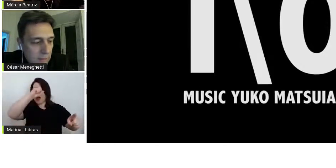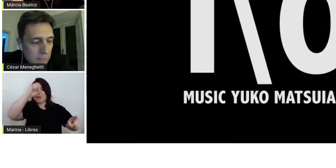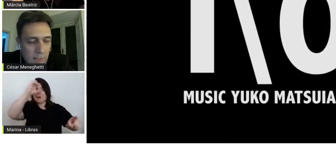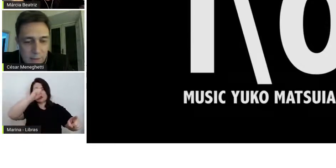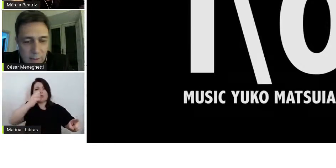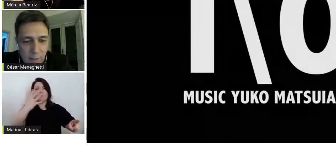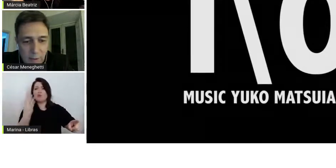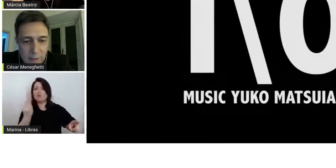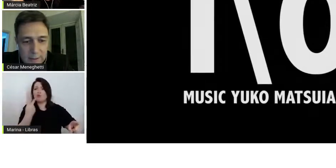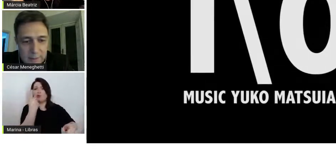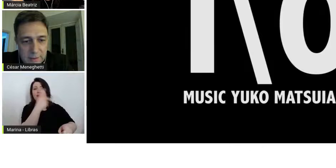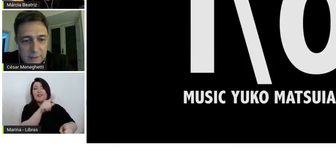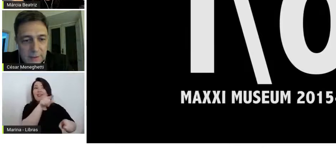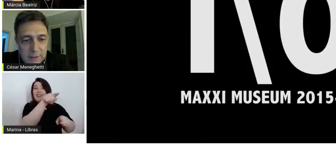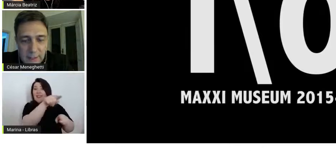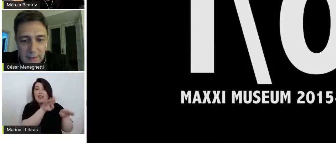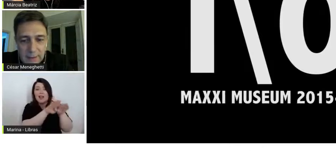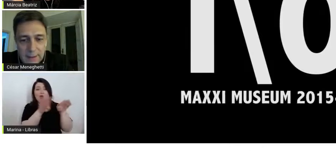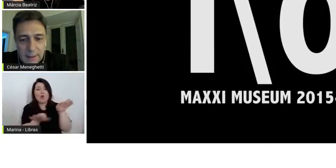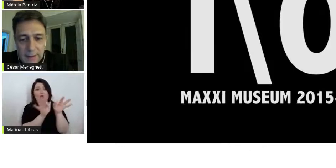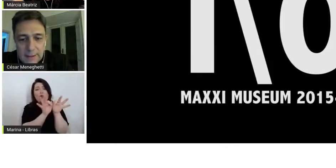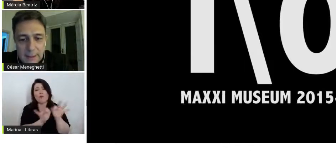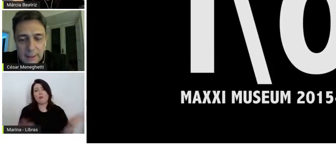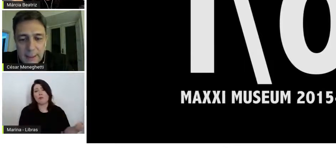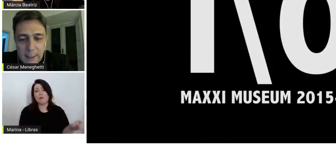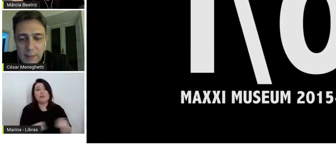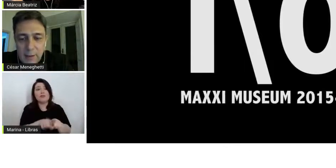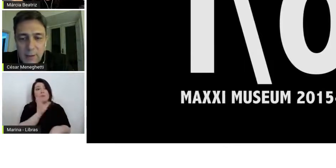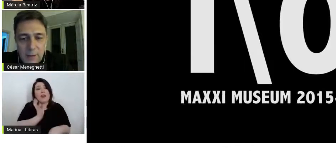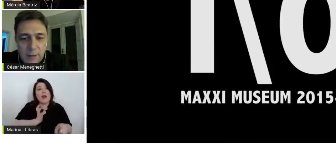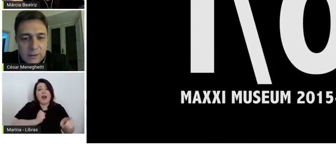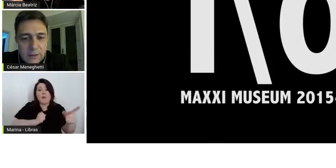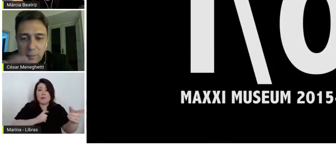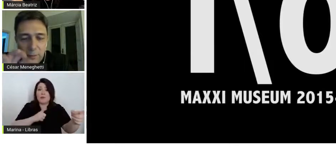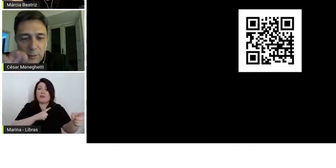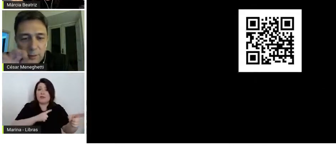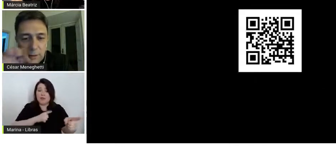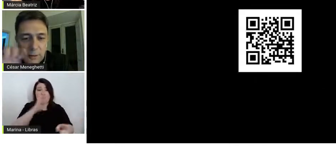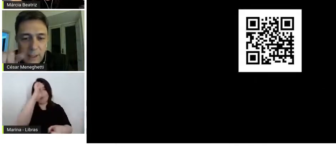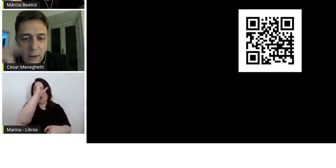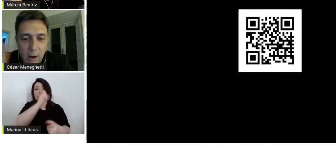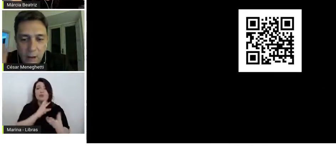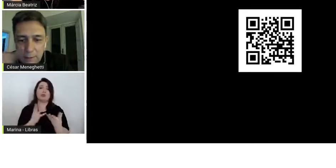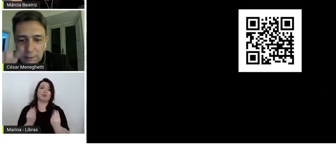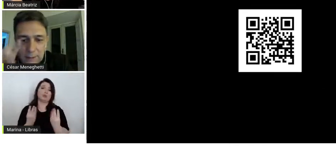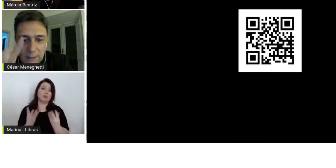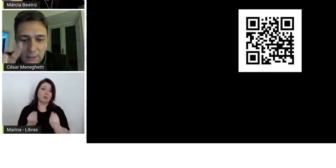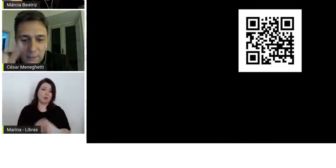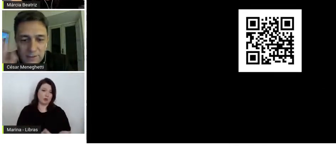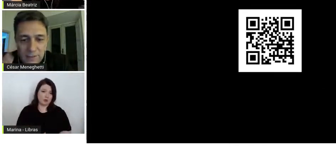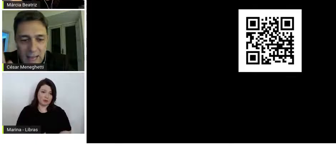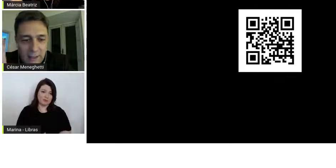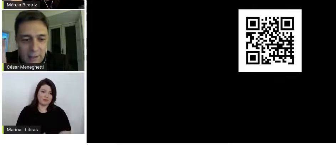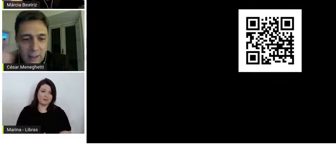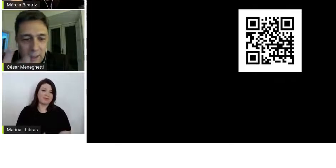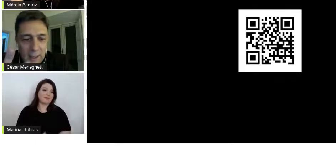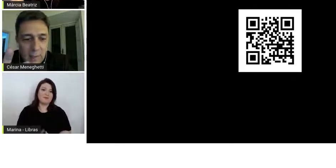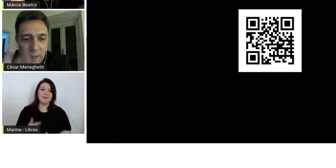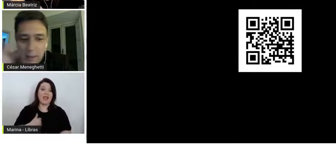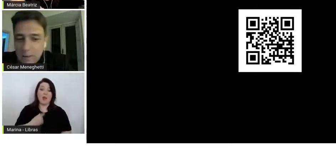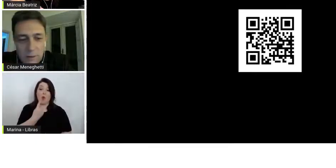a humildade, o amor que essas pessoas têm, assim, que é uma coisa tipo IO. Um